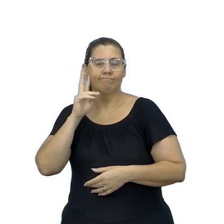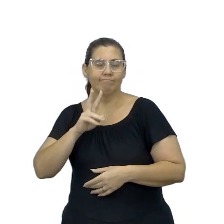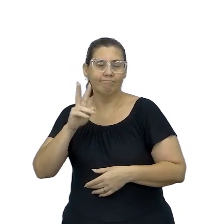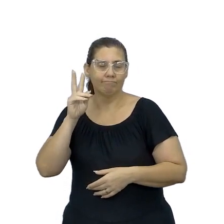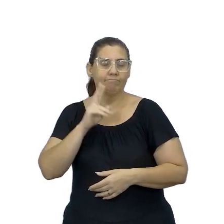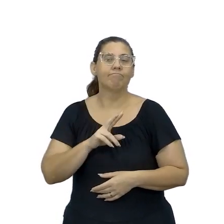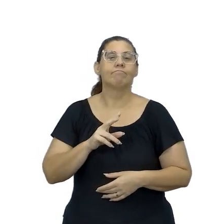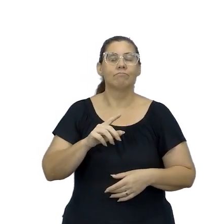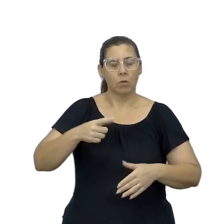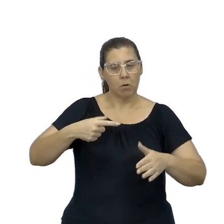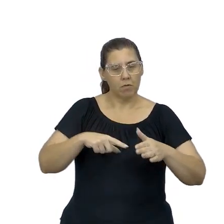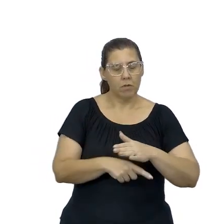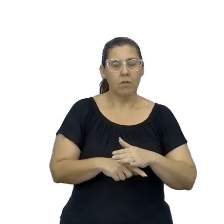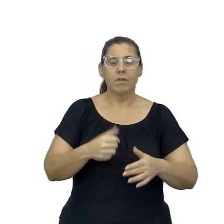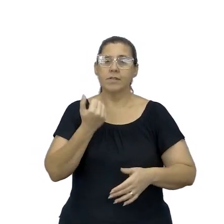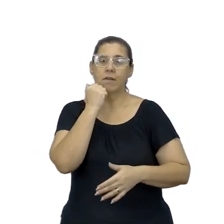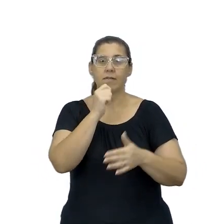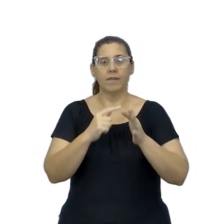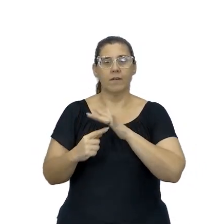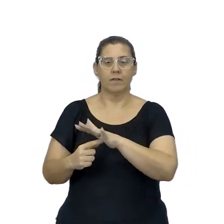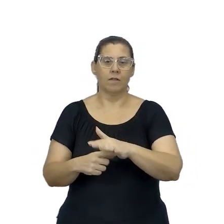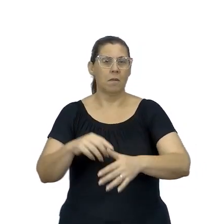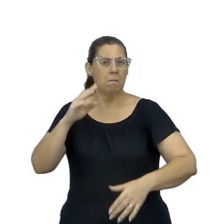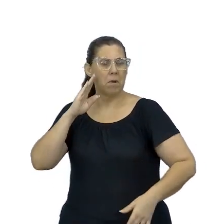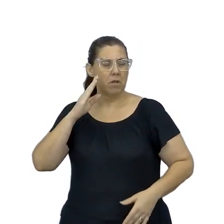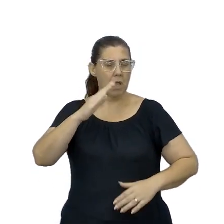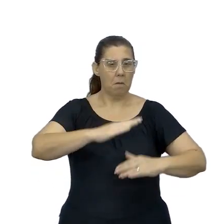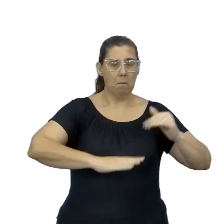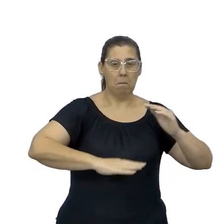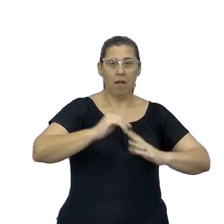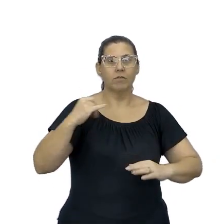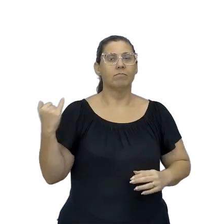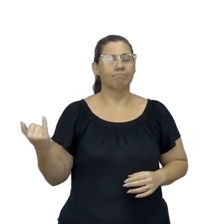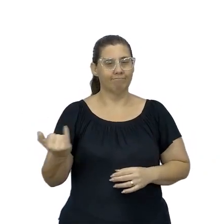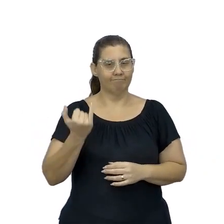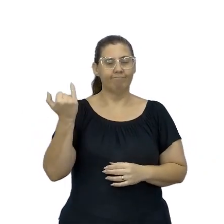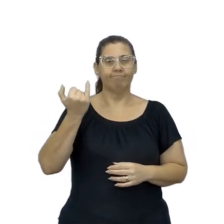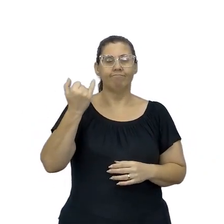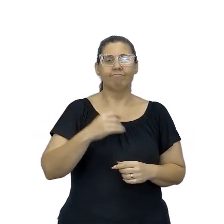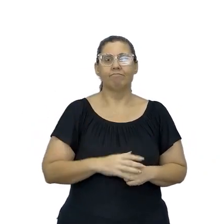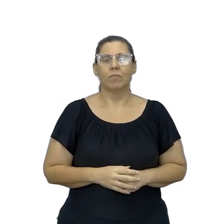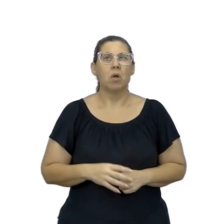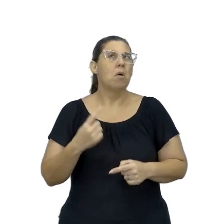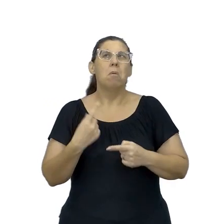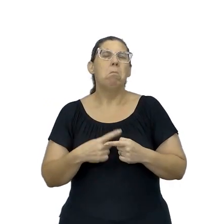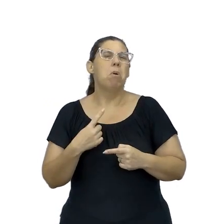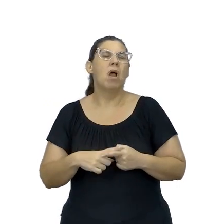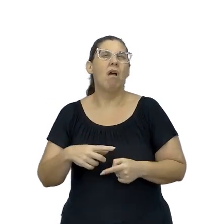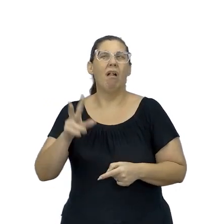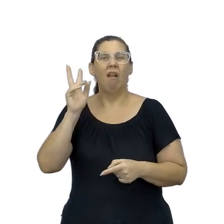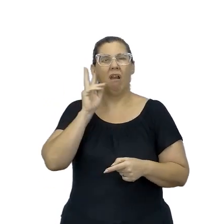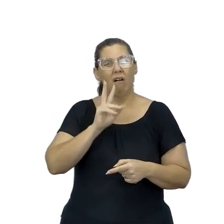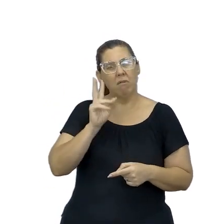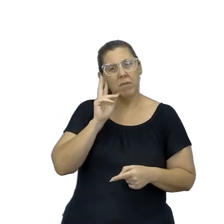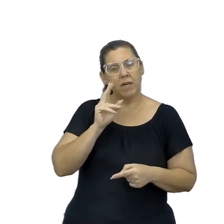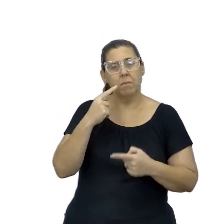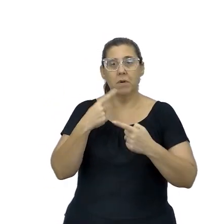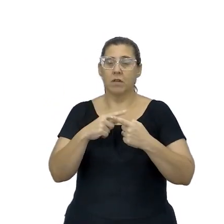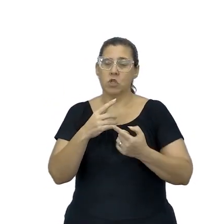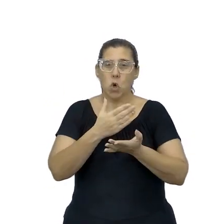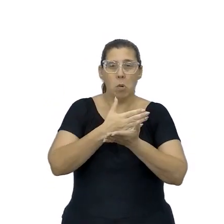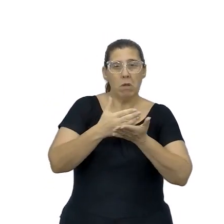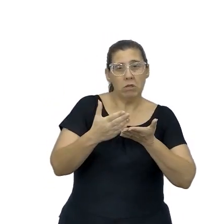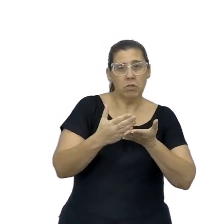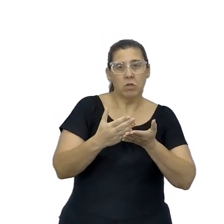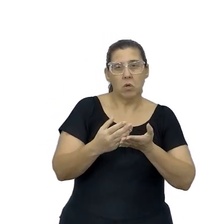da natureza a partir da priorização das habilidades essenciais. Por que retomar? A gente começou essa